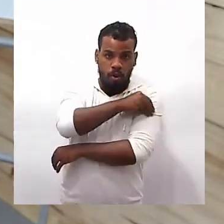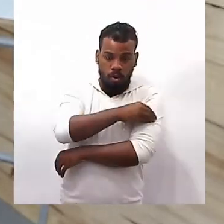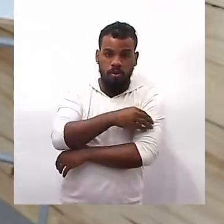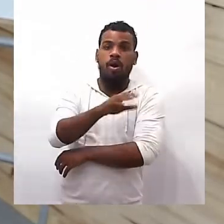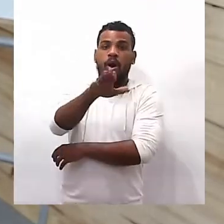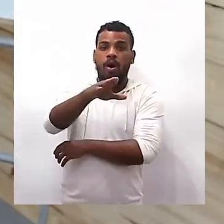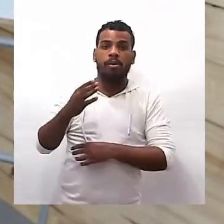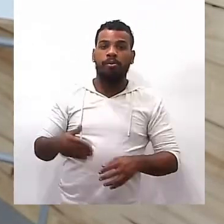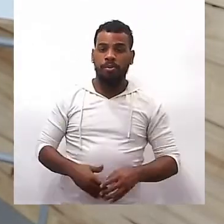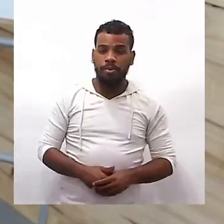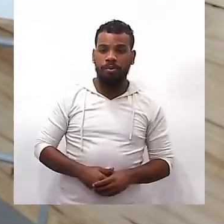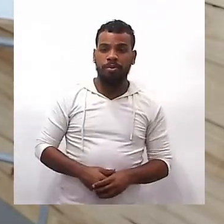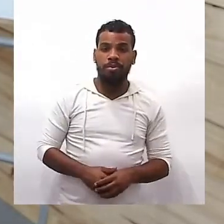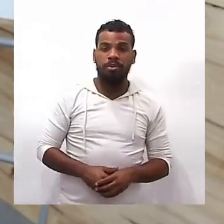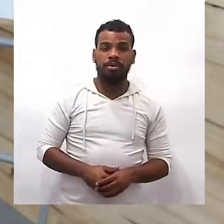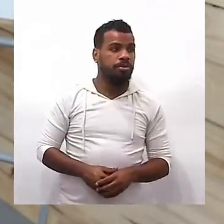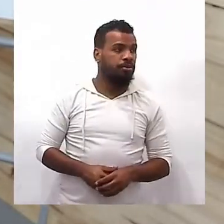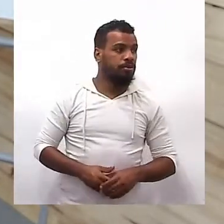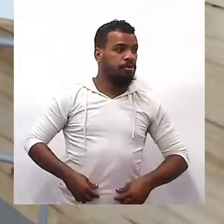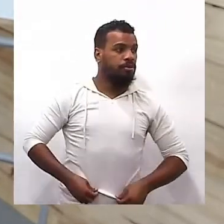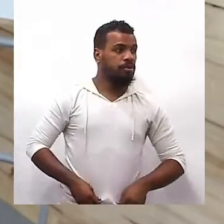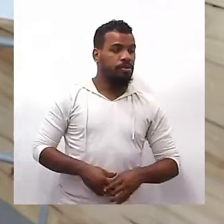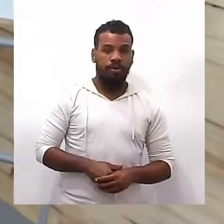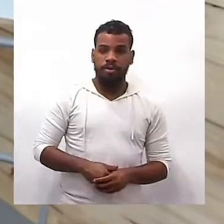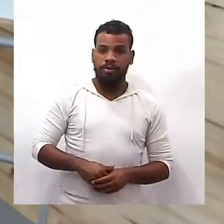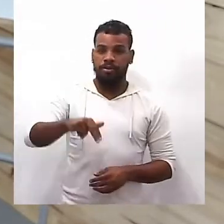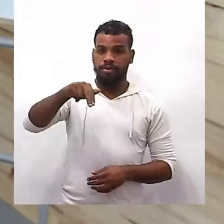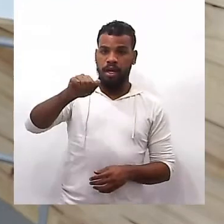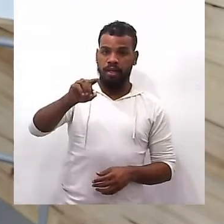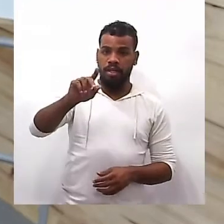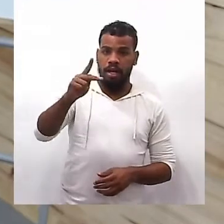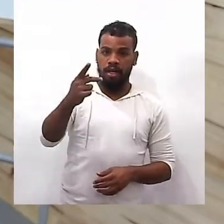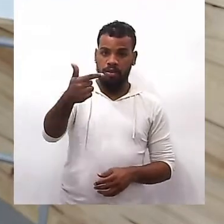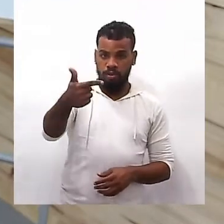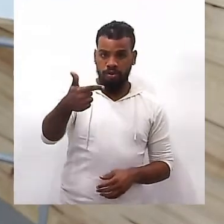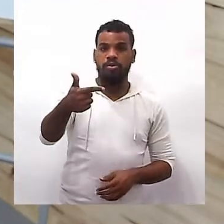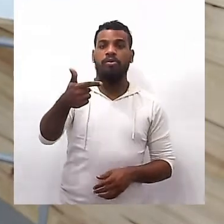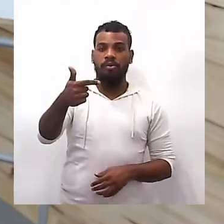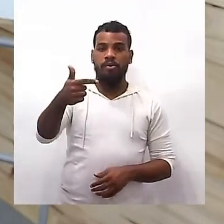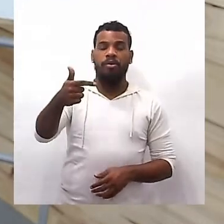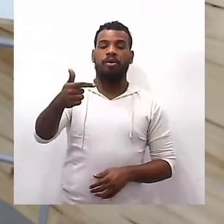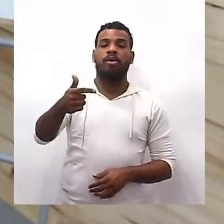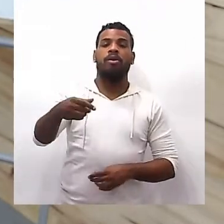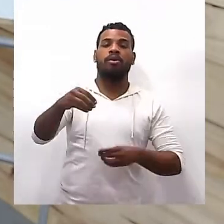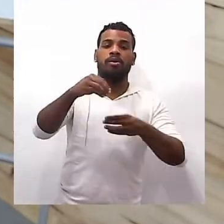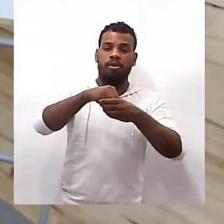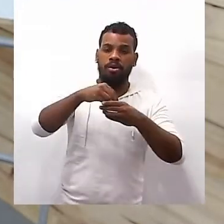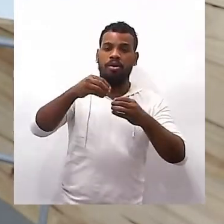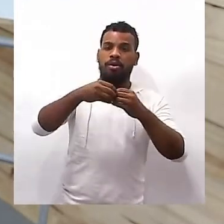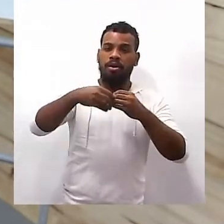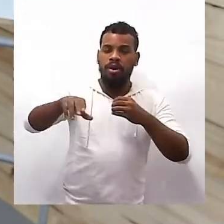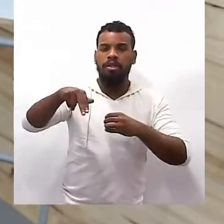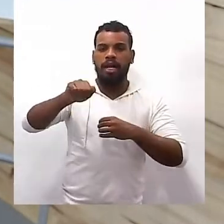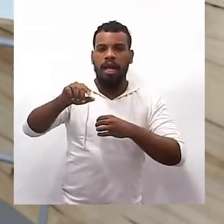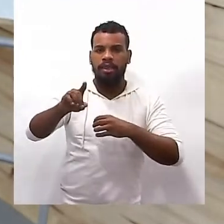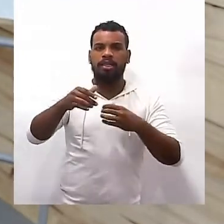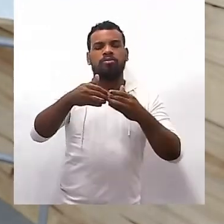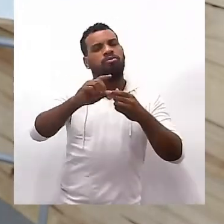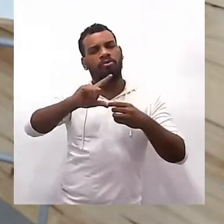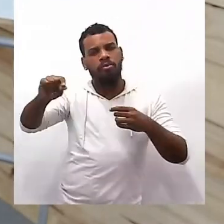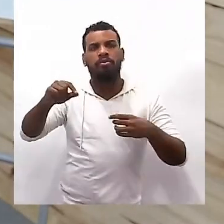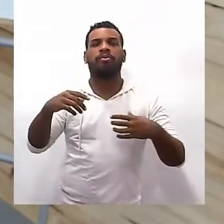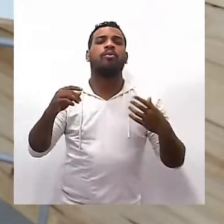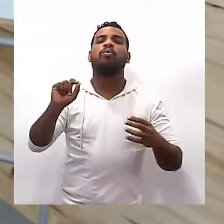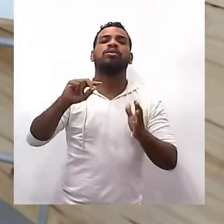Ó, esse NADH2, ó, ele entra aqui e vai embora na forma de NAD. Ou